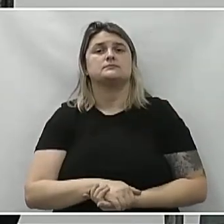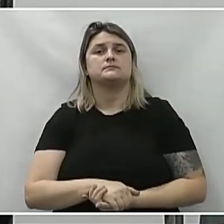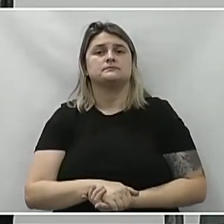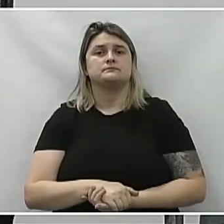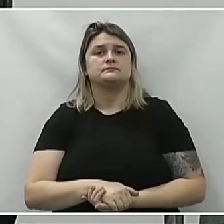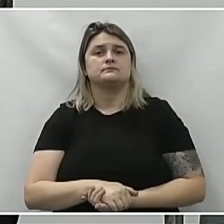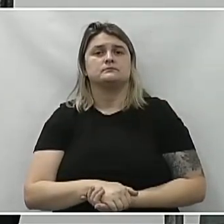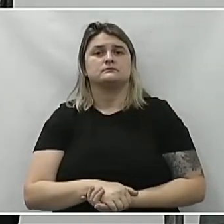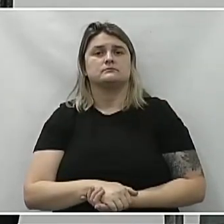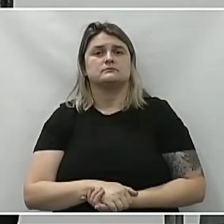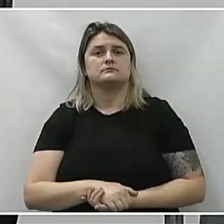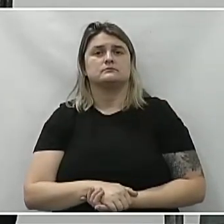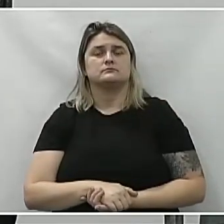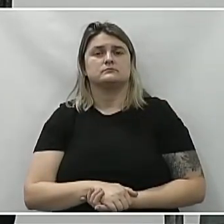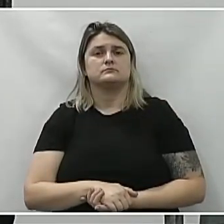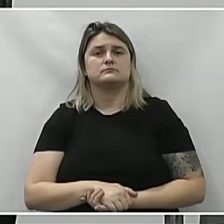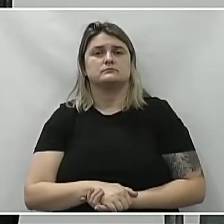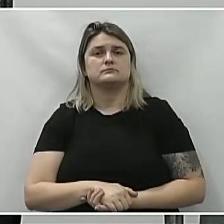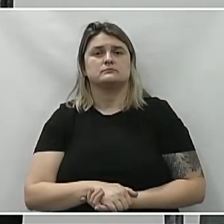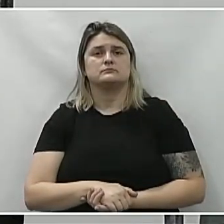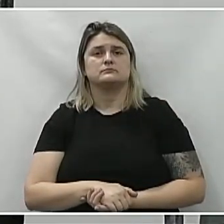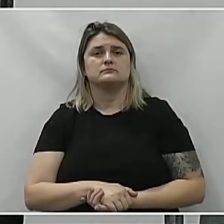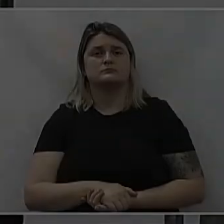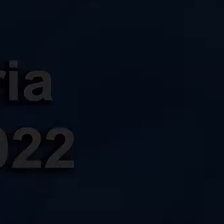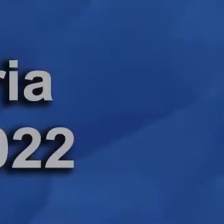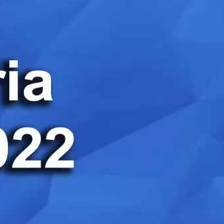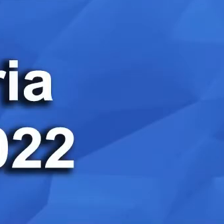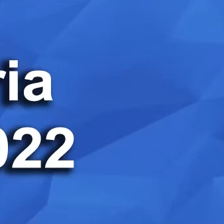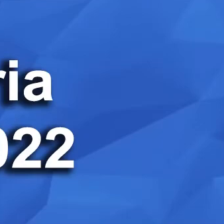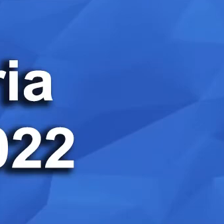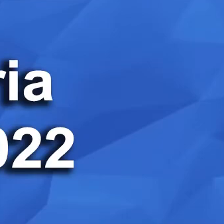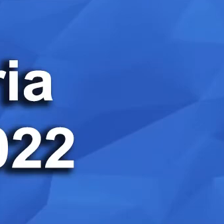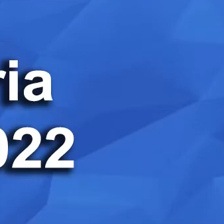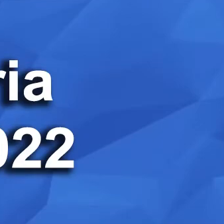estaremos devolvendo aqui da Câmara Municipal